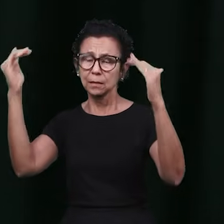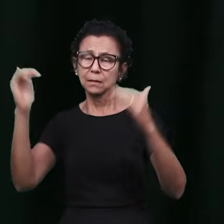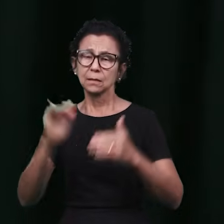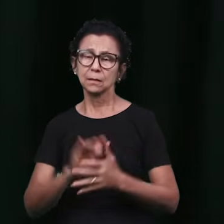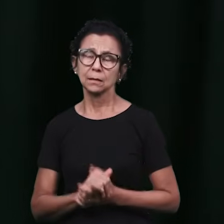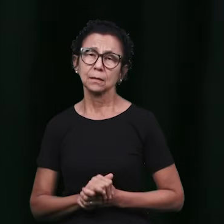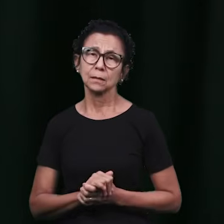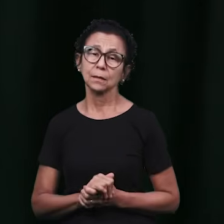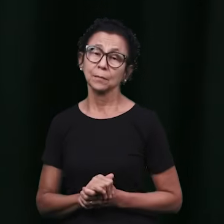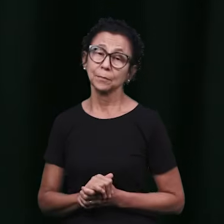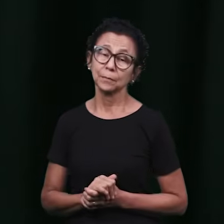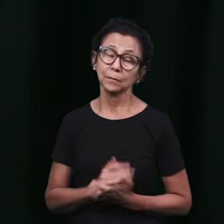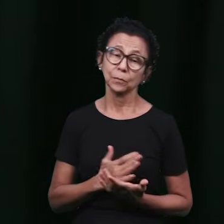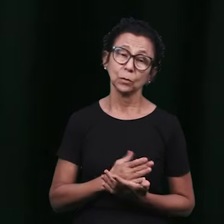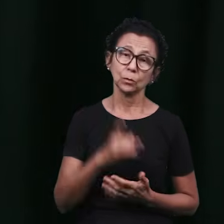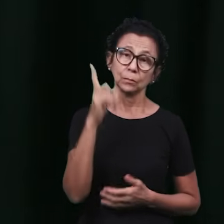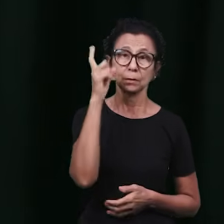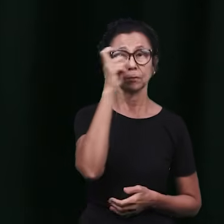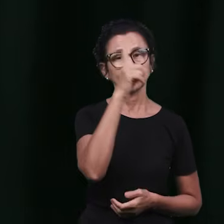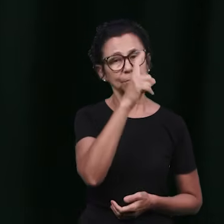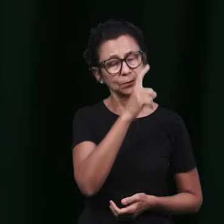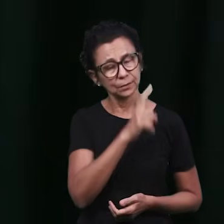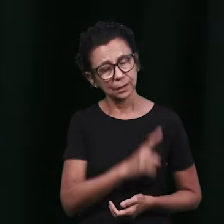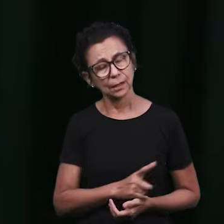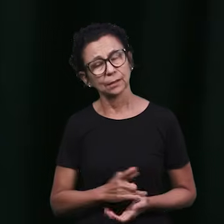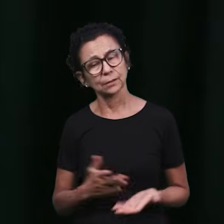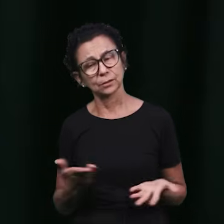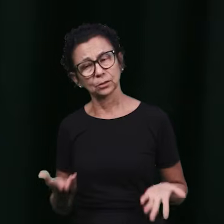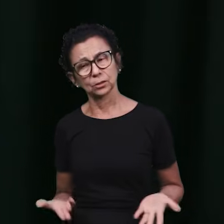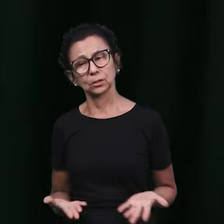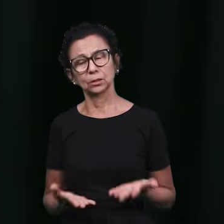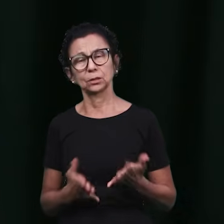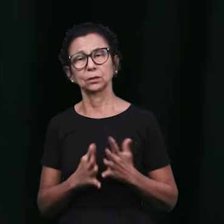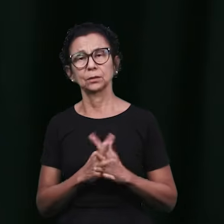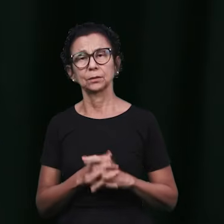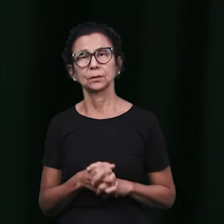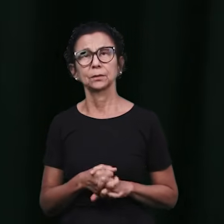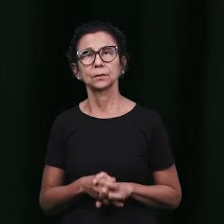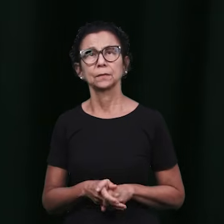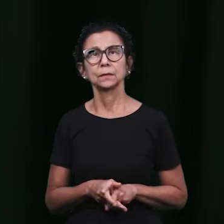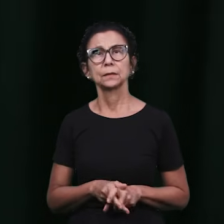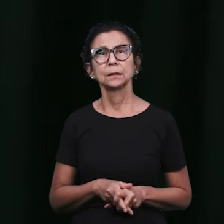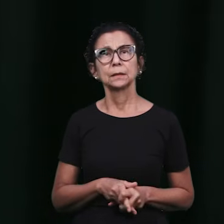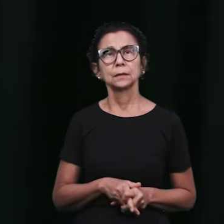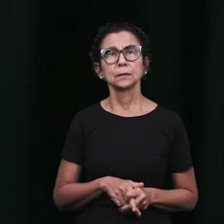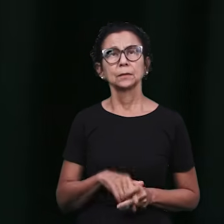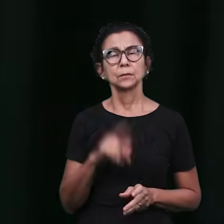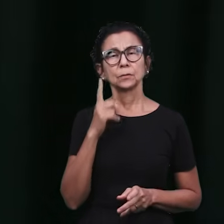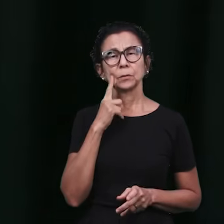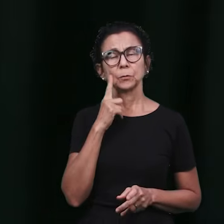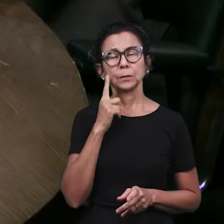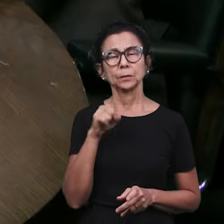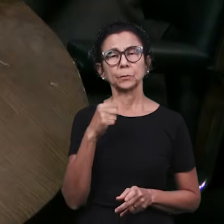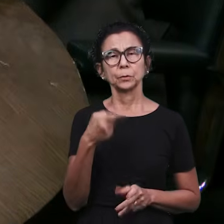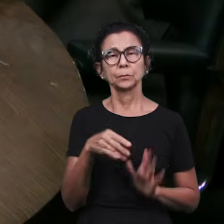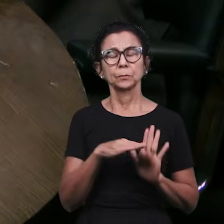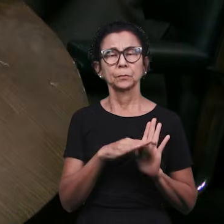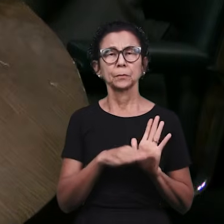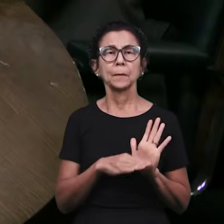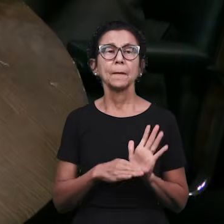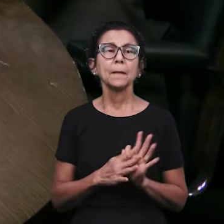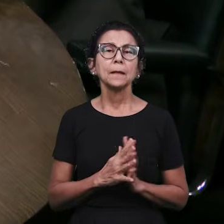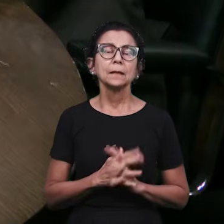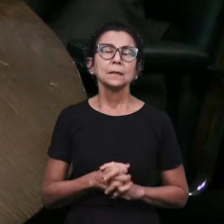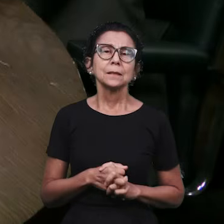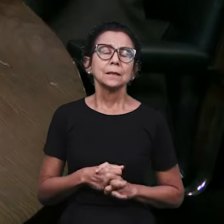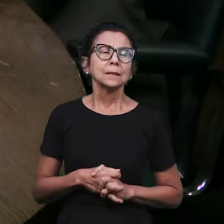entrar numa pequena dificuldade, aí nós vamos ver no decorrer do nosso desenvolvimento aqui no programa. Agora, pastor